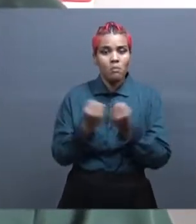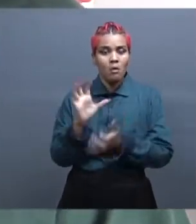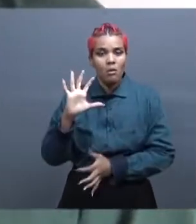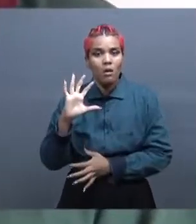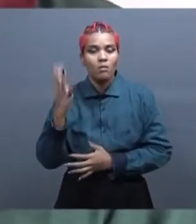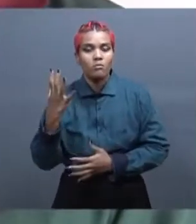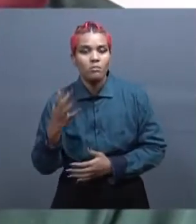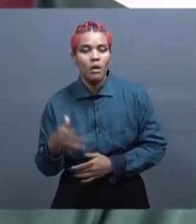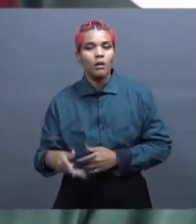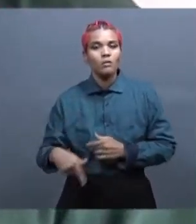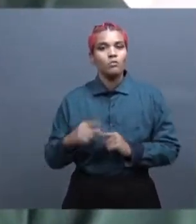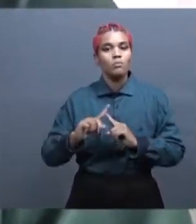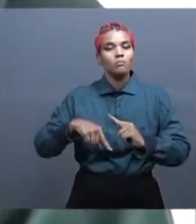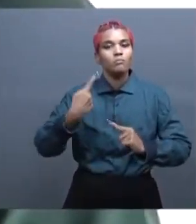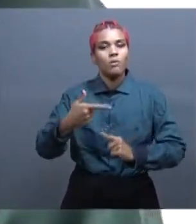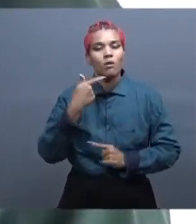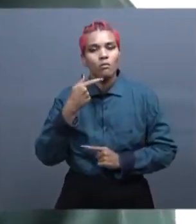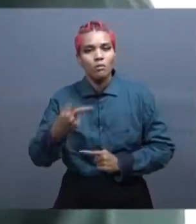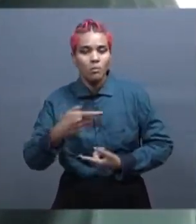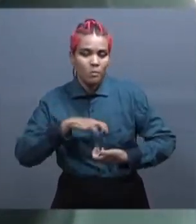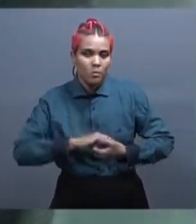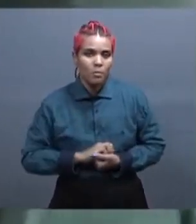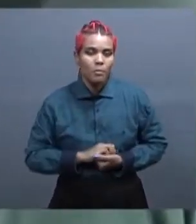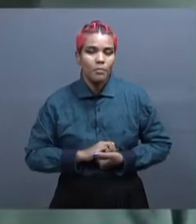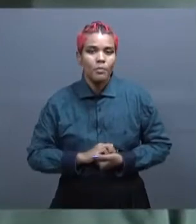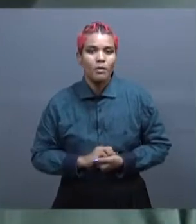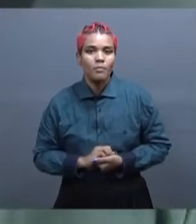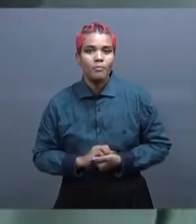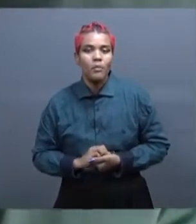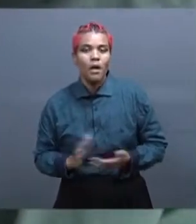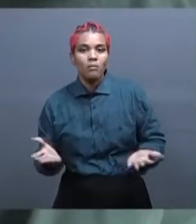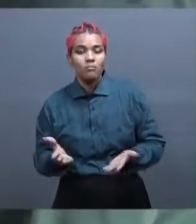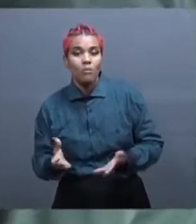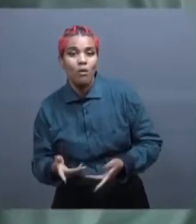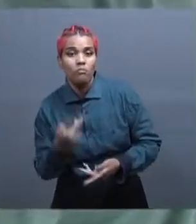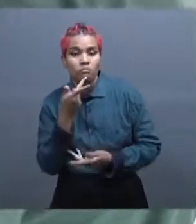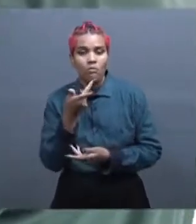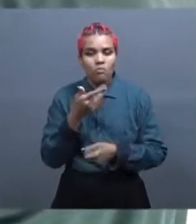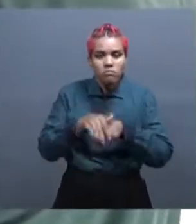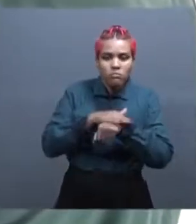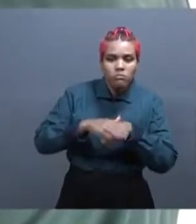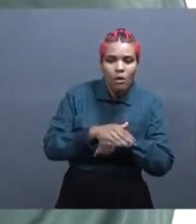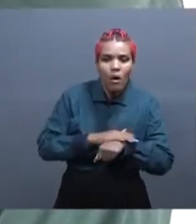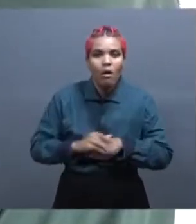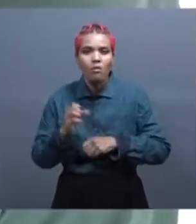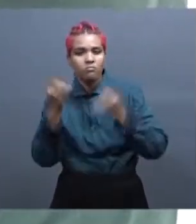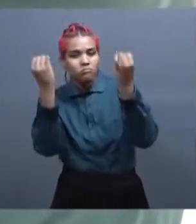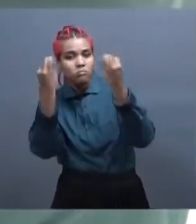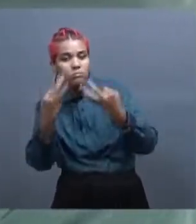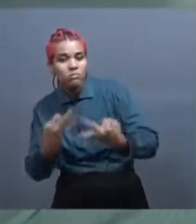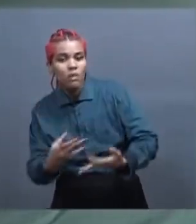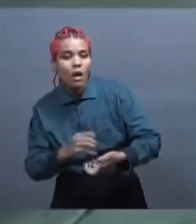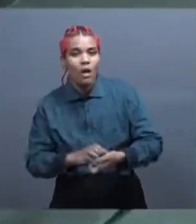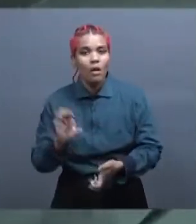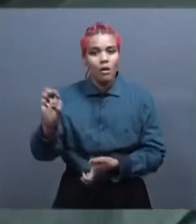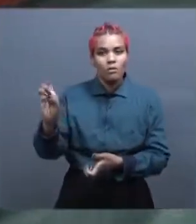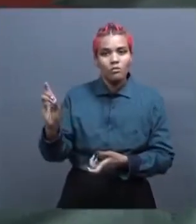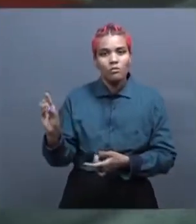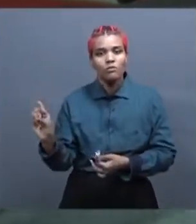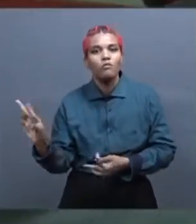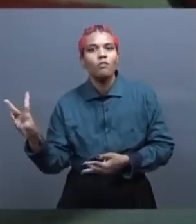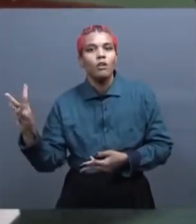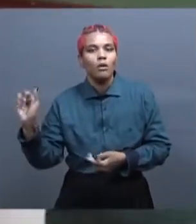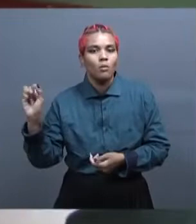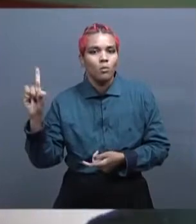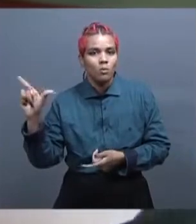que vem eu converso agora com o edital cantuário que é presidente da rnp e baucau o objetivo do evento é o principal